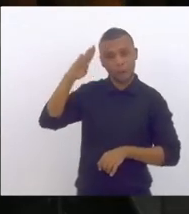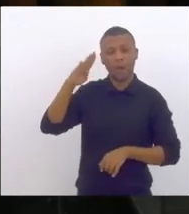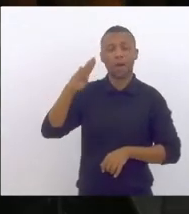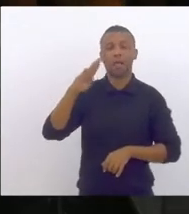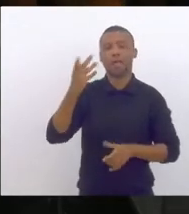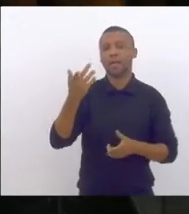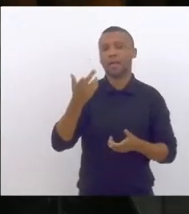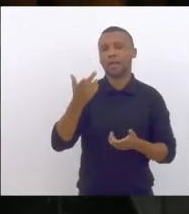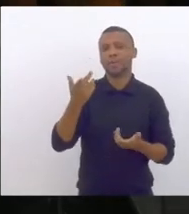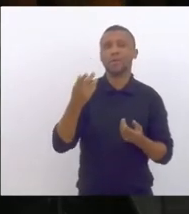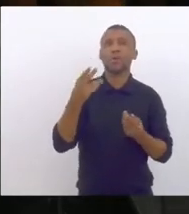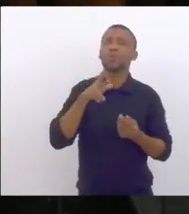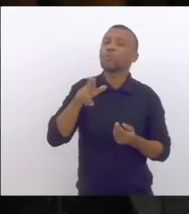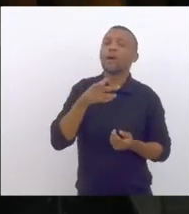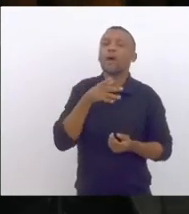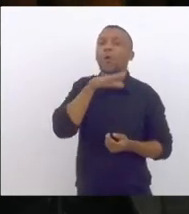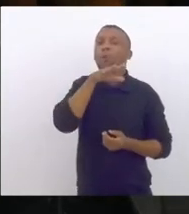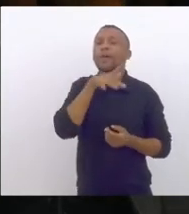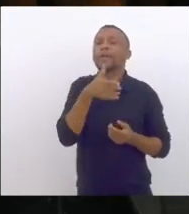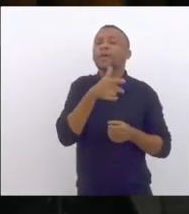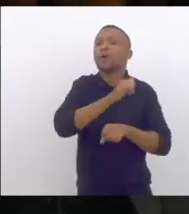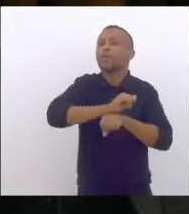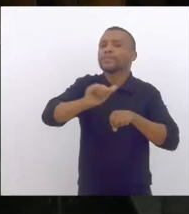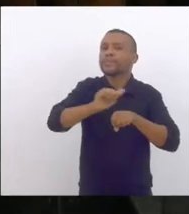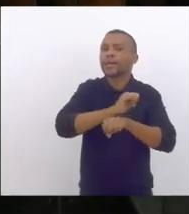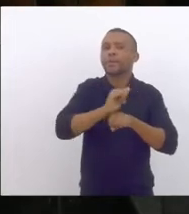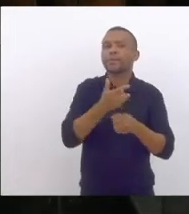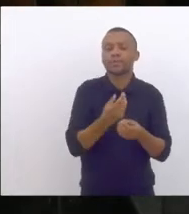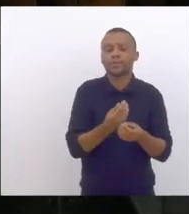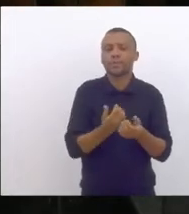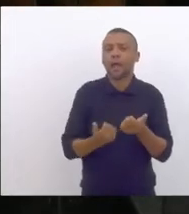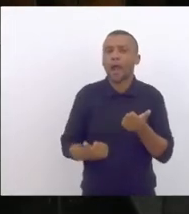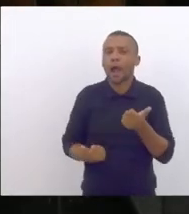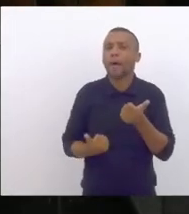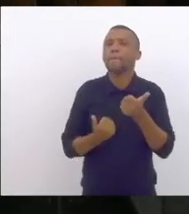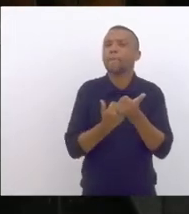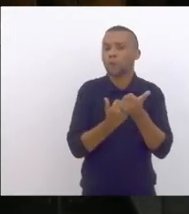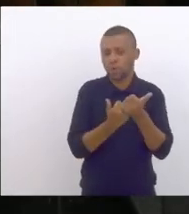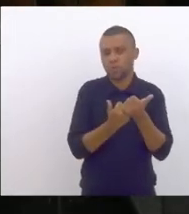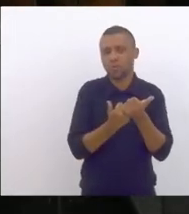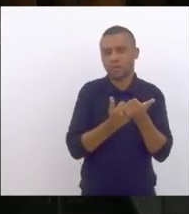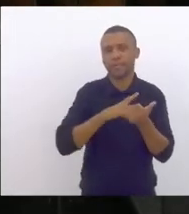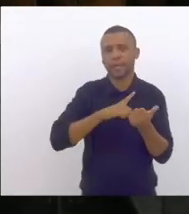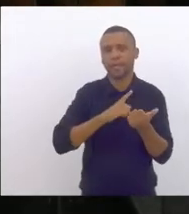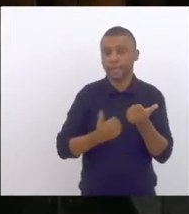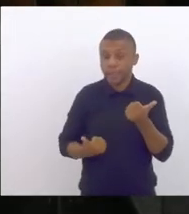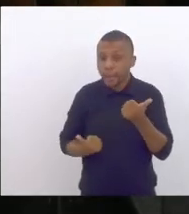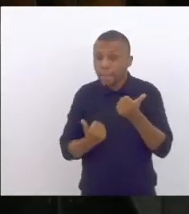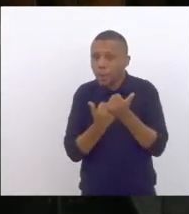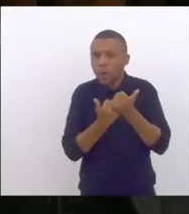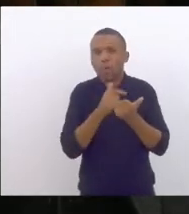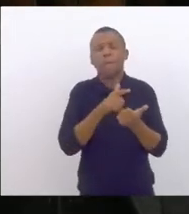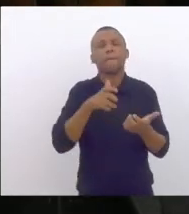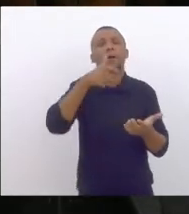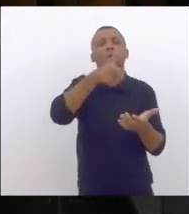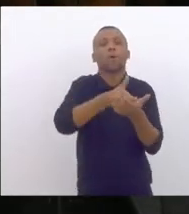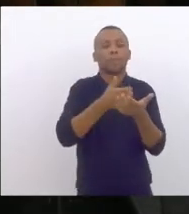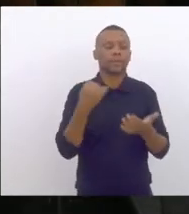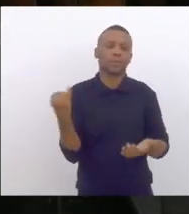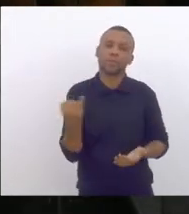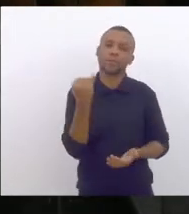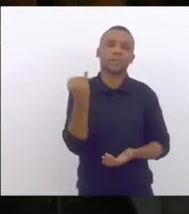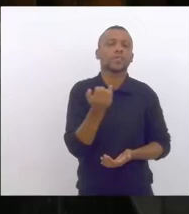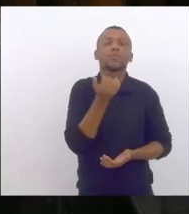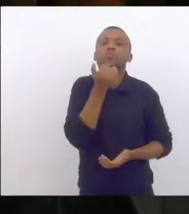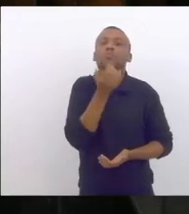não necessariamente é ruim desde que quem é o apoio necessário para Ponta esse apoio é fundamental e